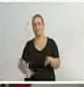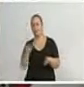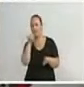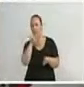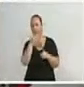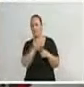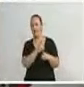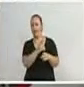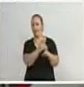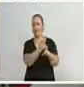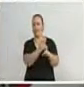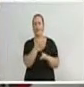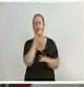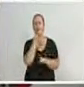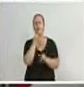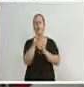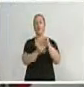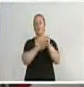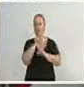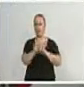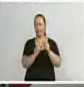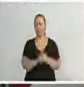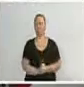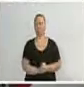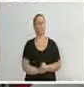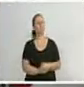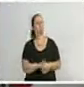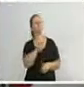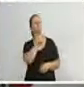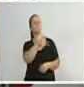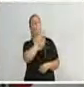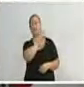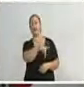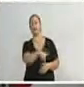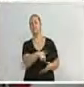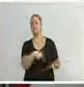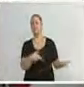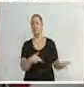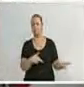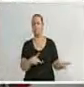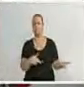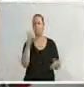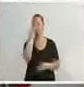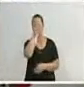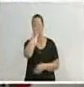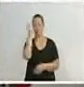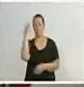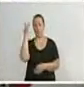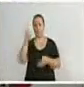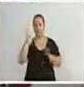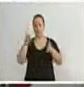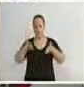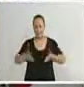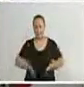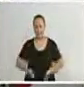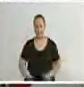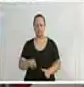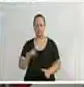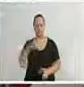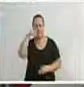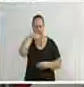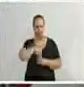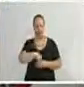não, o Cesare Lombroso tem razão. É possível que pessoas nasçam predispostas à